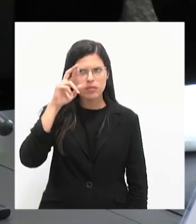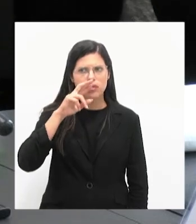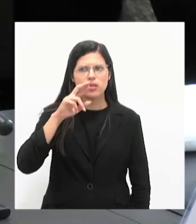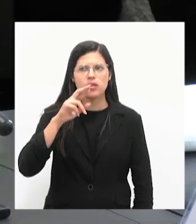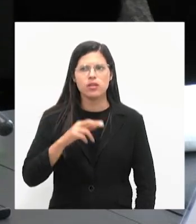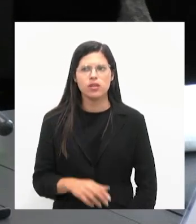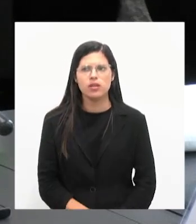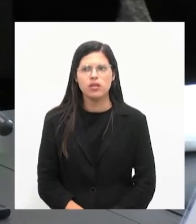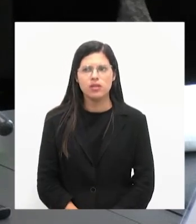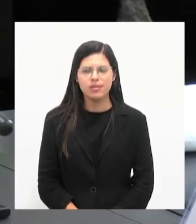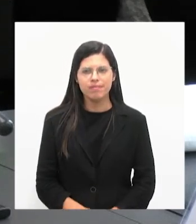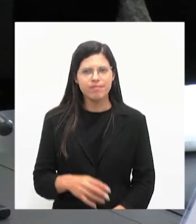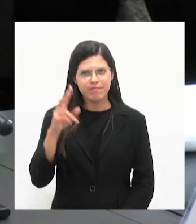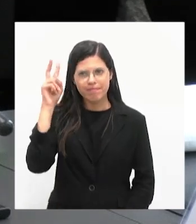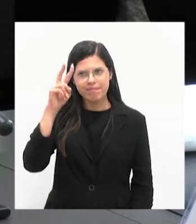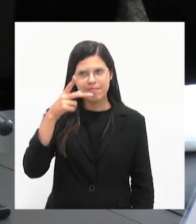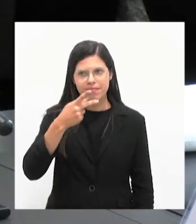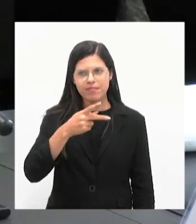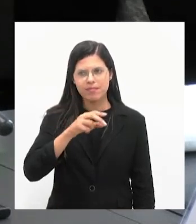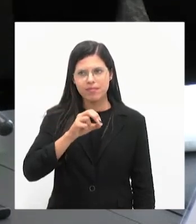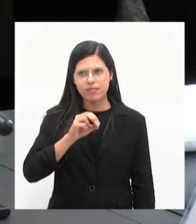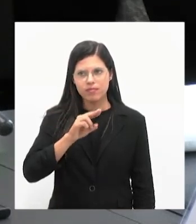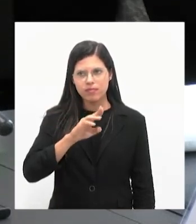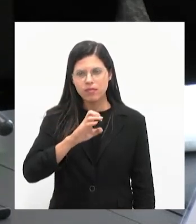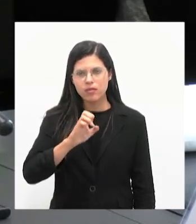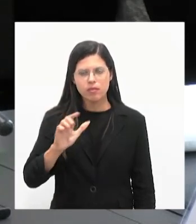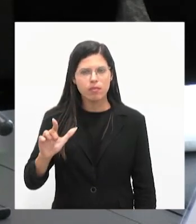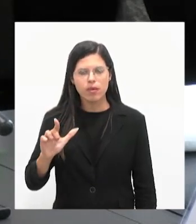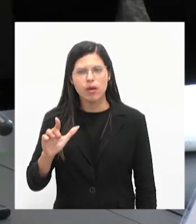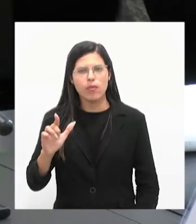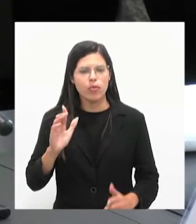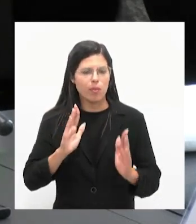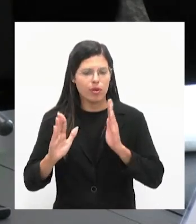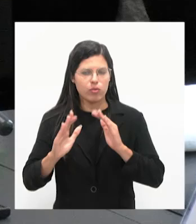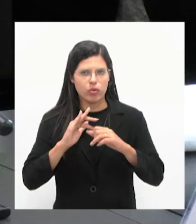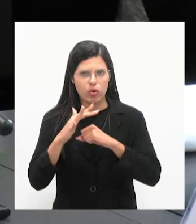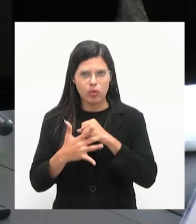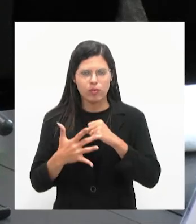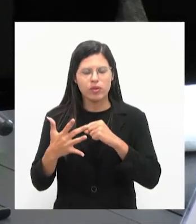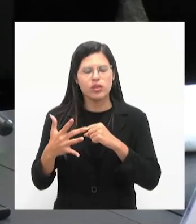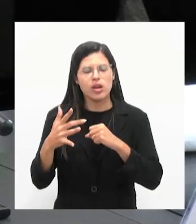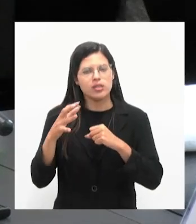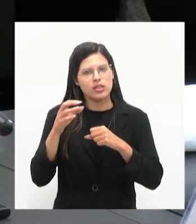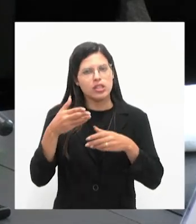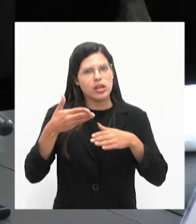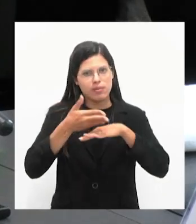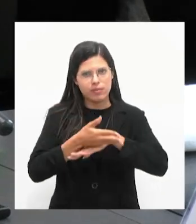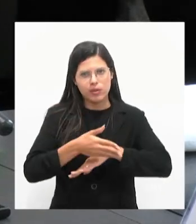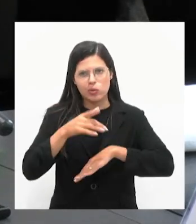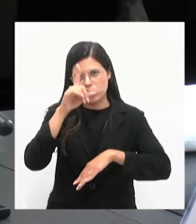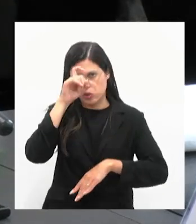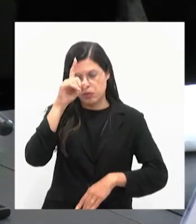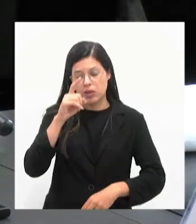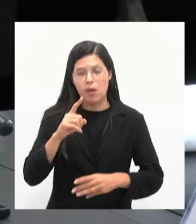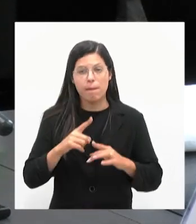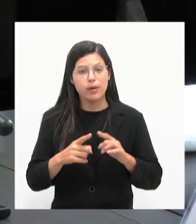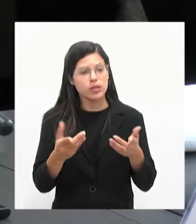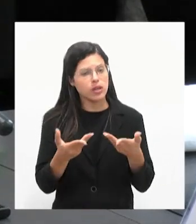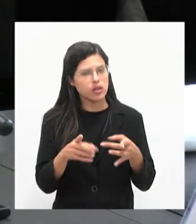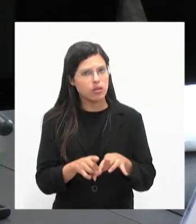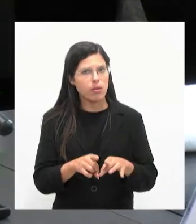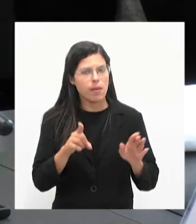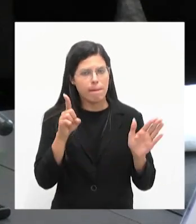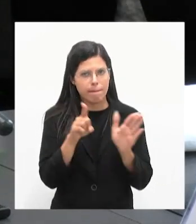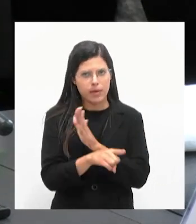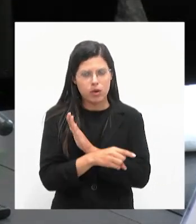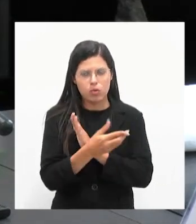na época da Covid, a gente dentro dos hospitais, mas também queria fazer uma pergunta a Vossa Excelência, ao